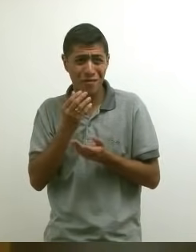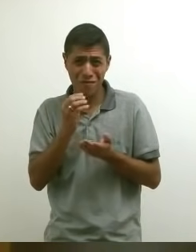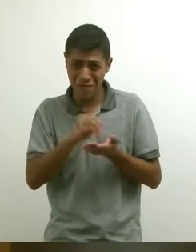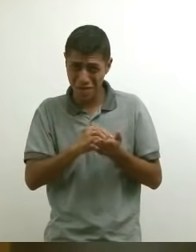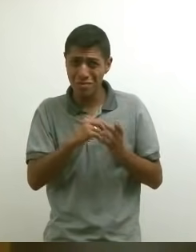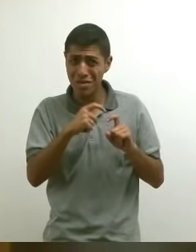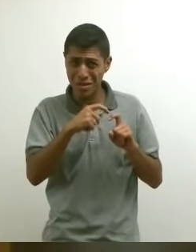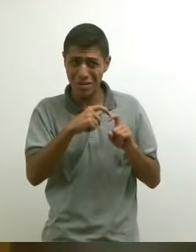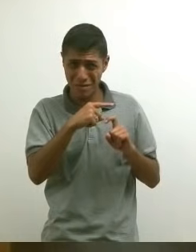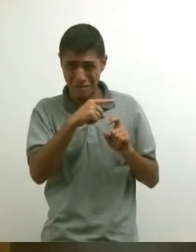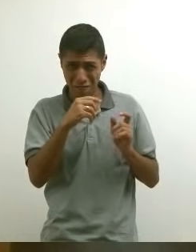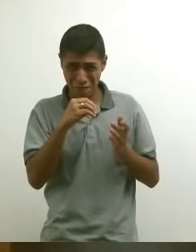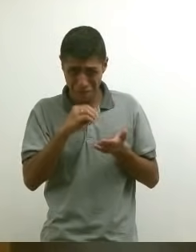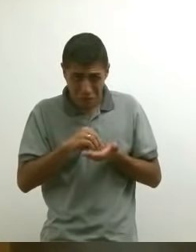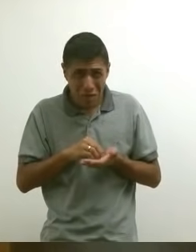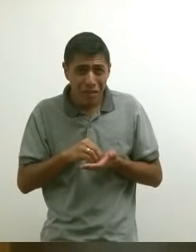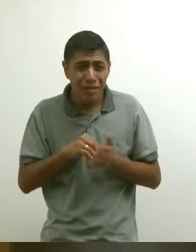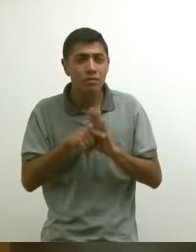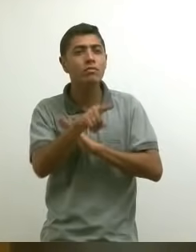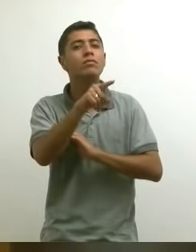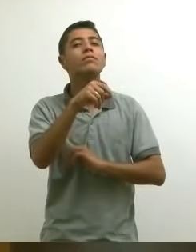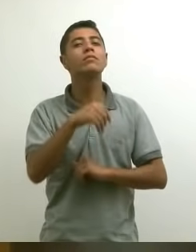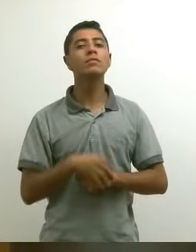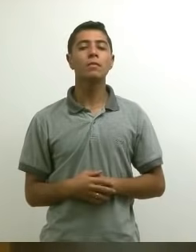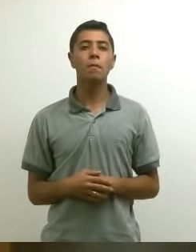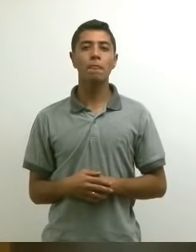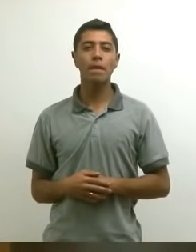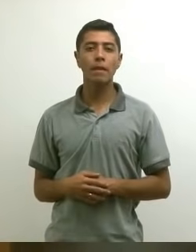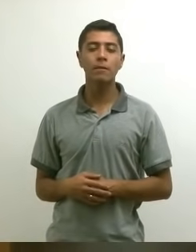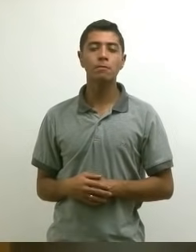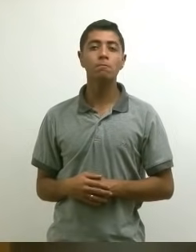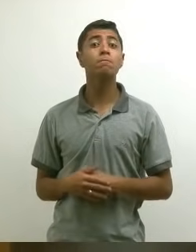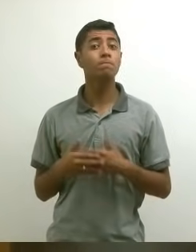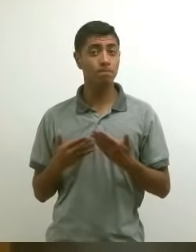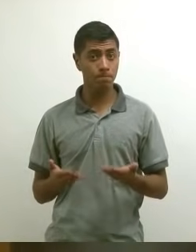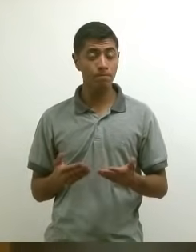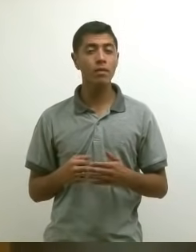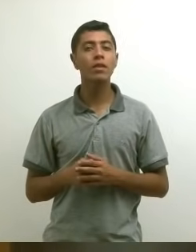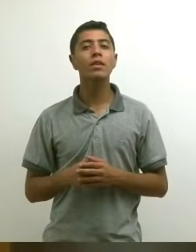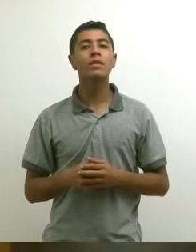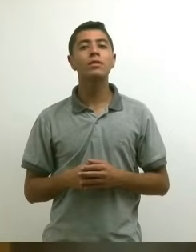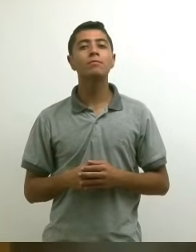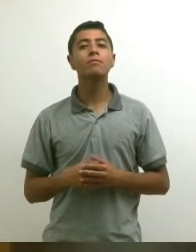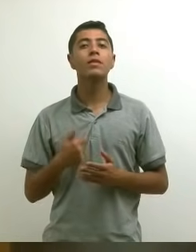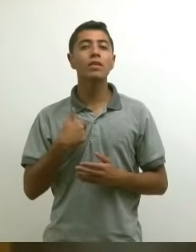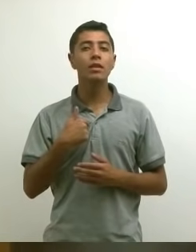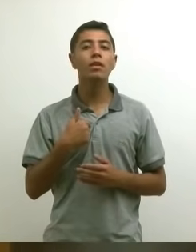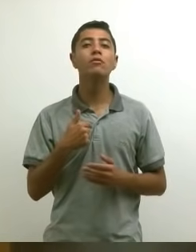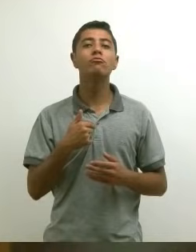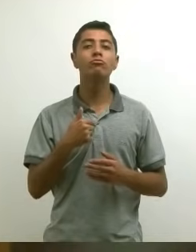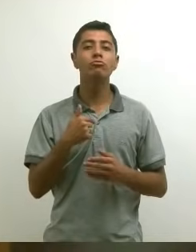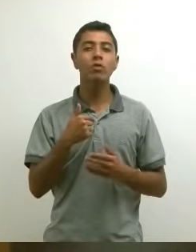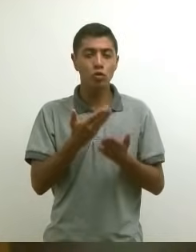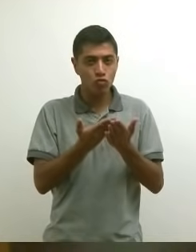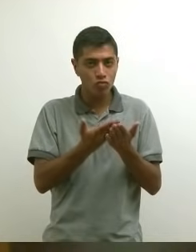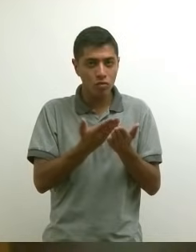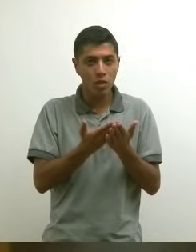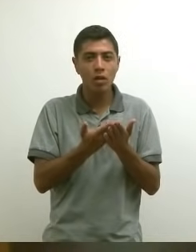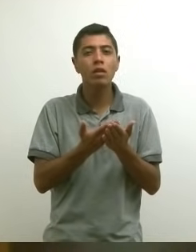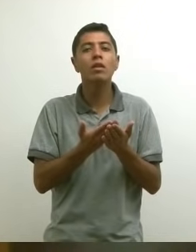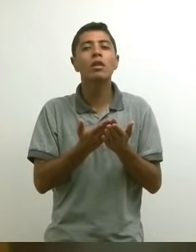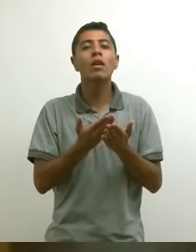pessoal quando terminei minha especialização em pediatria e depois em oncologia infantil